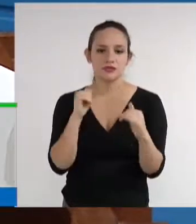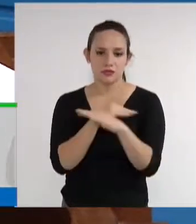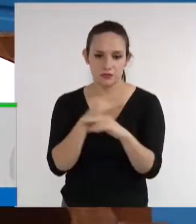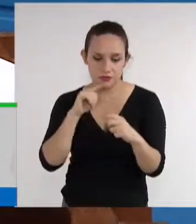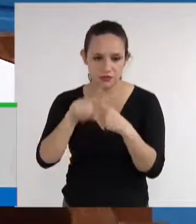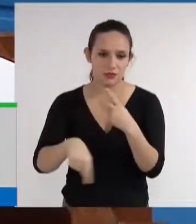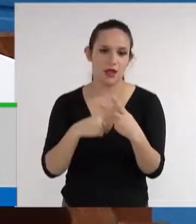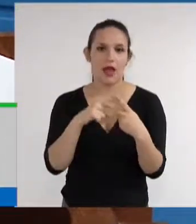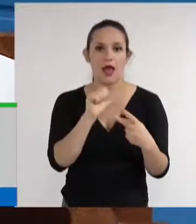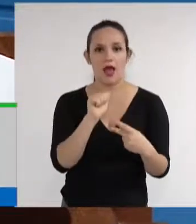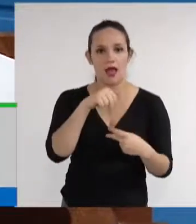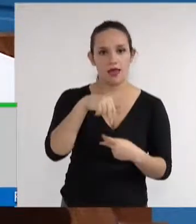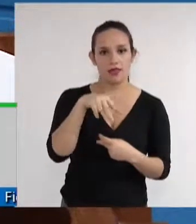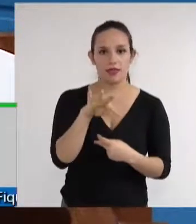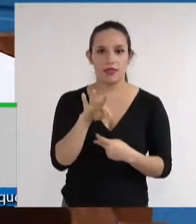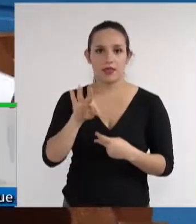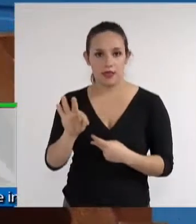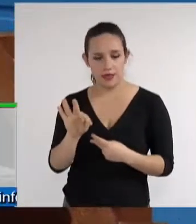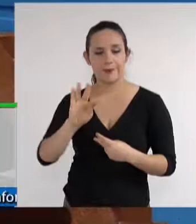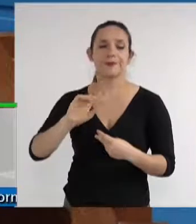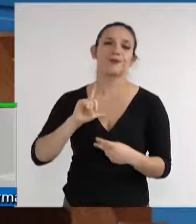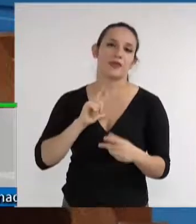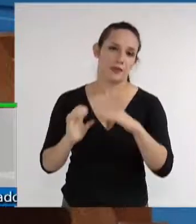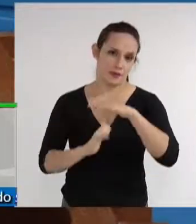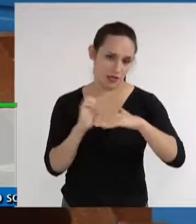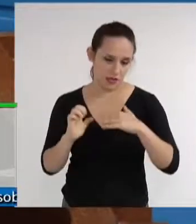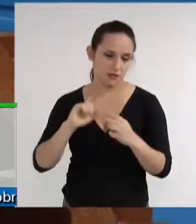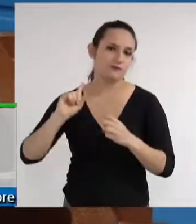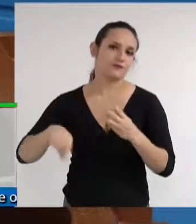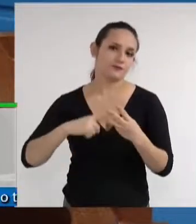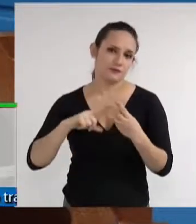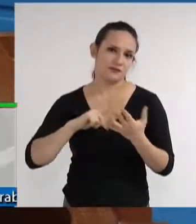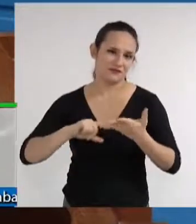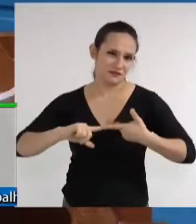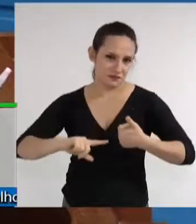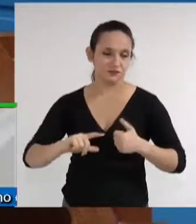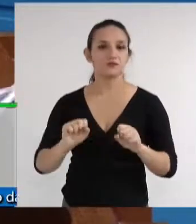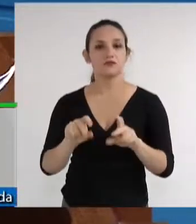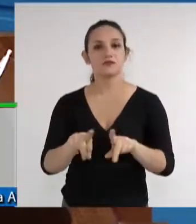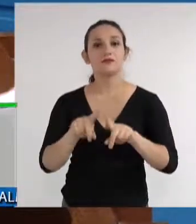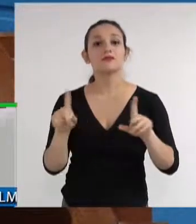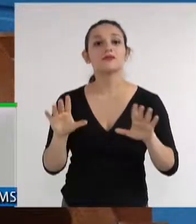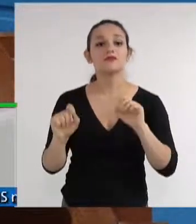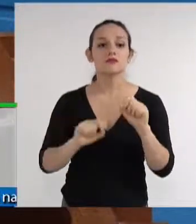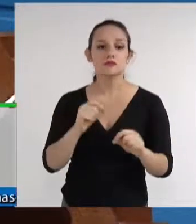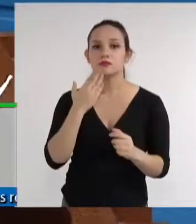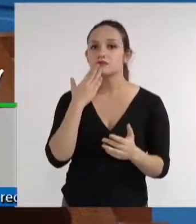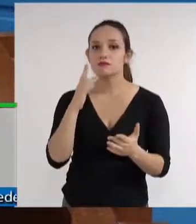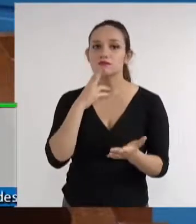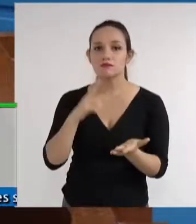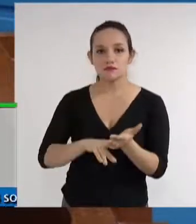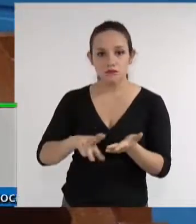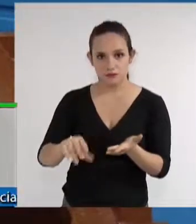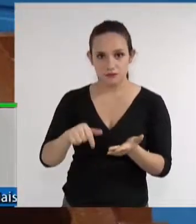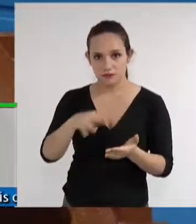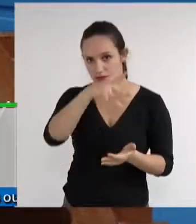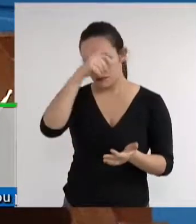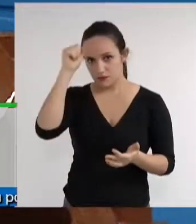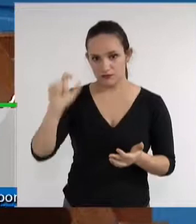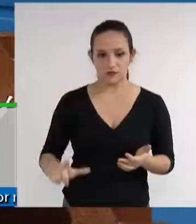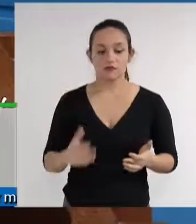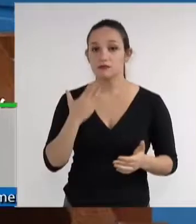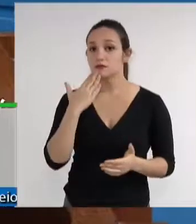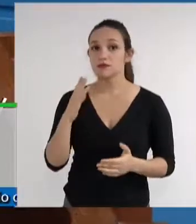própria ANTT, e solicitamos, em função da carta aberta de Mato Grosso do Sul,